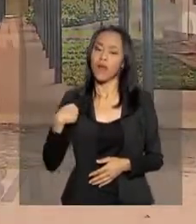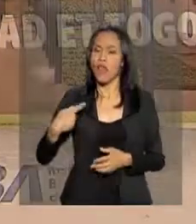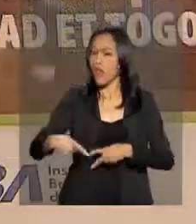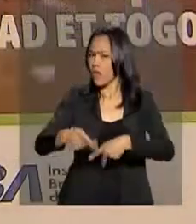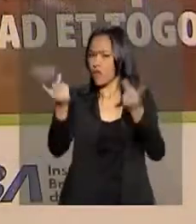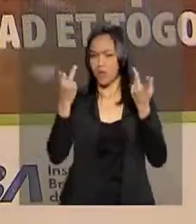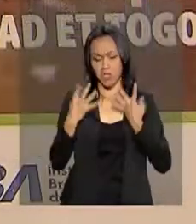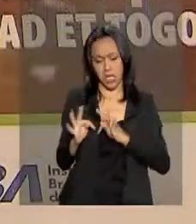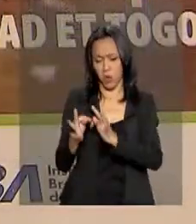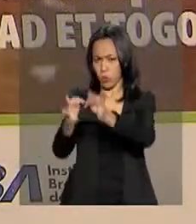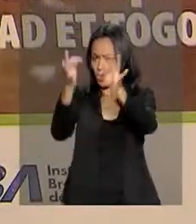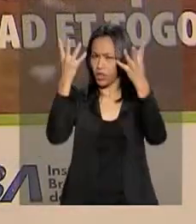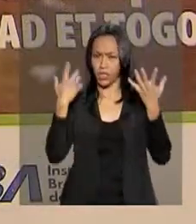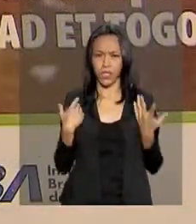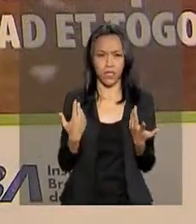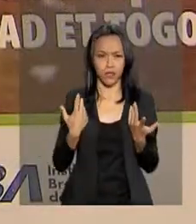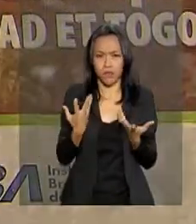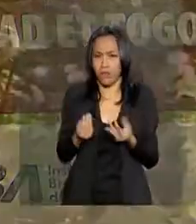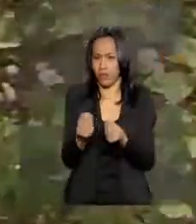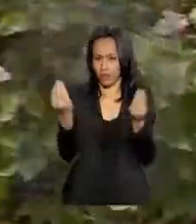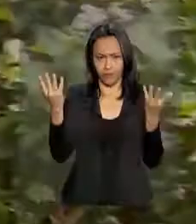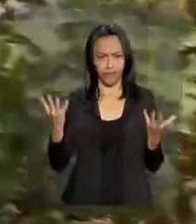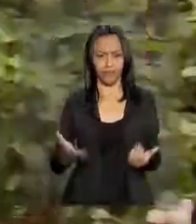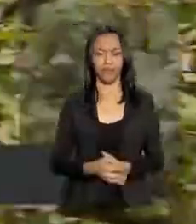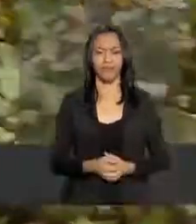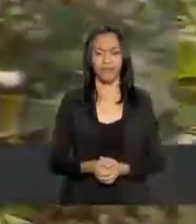tecnologia da Embrapa, mercados.